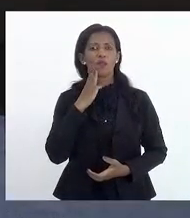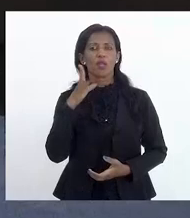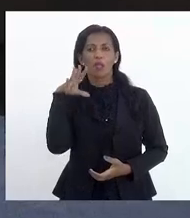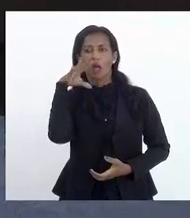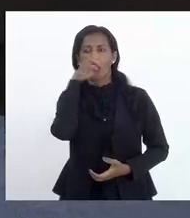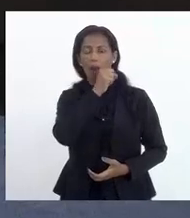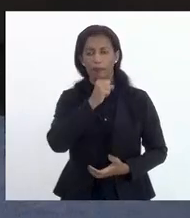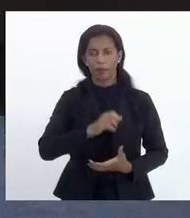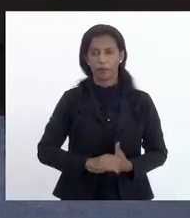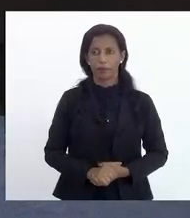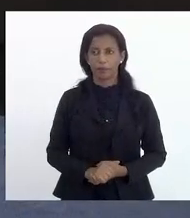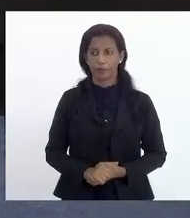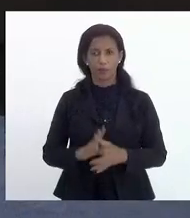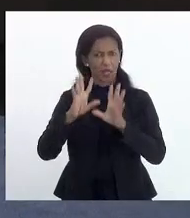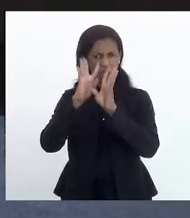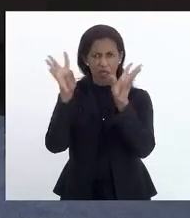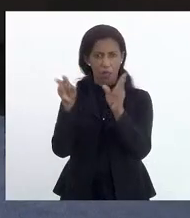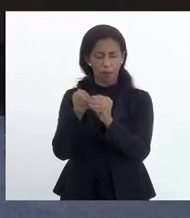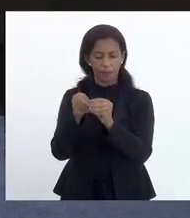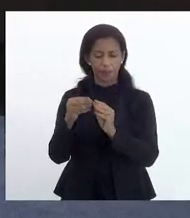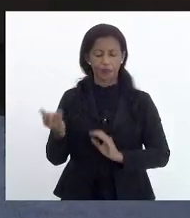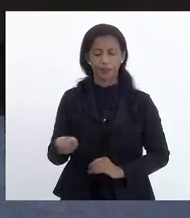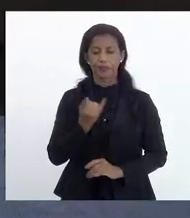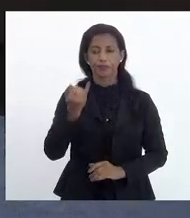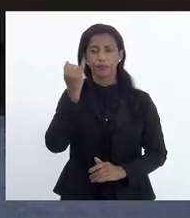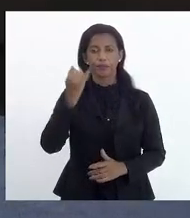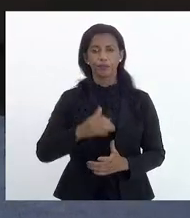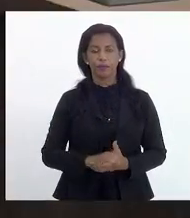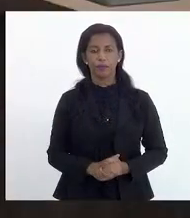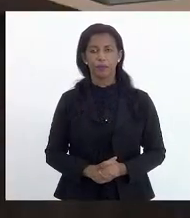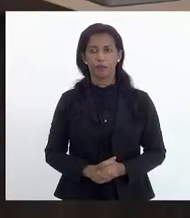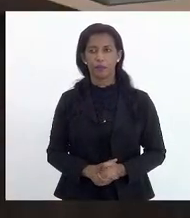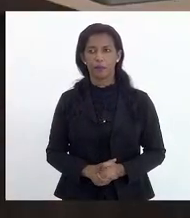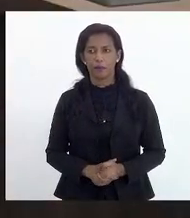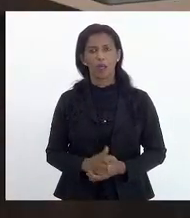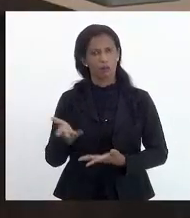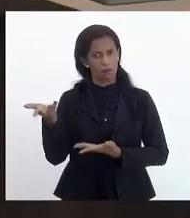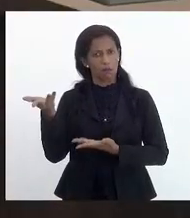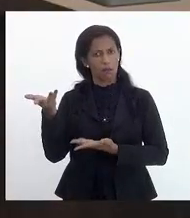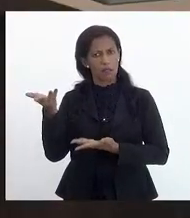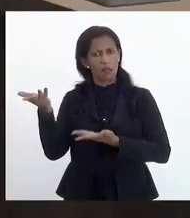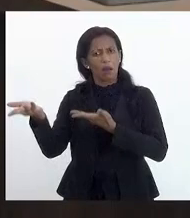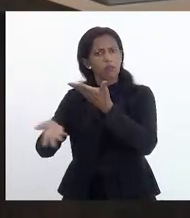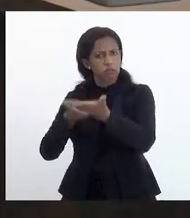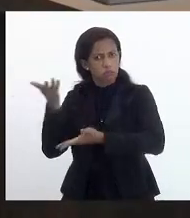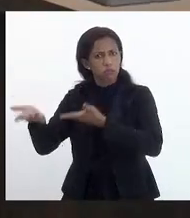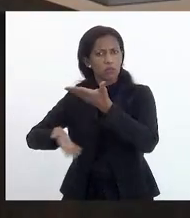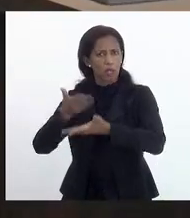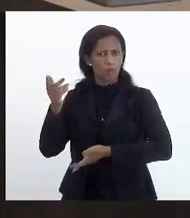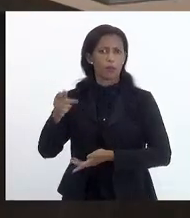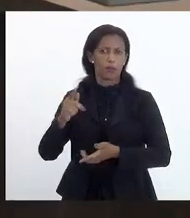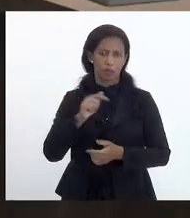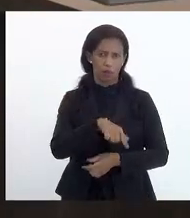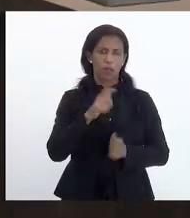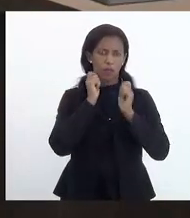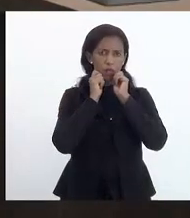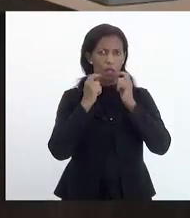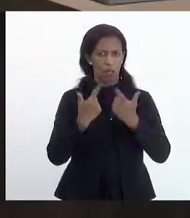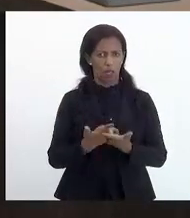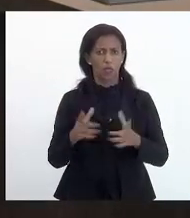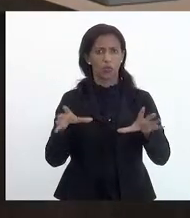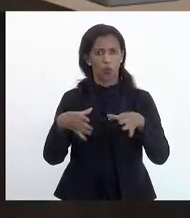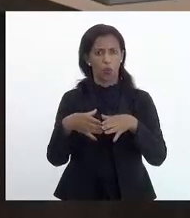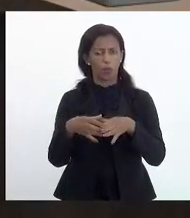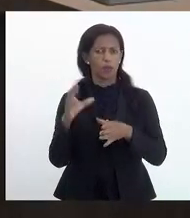registrar... resumidamente, a importância dessa colaboração, mais uma vez, do Parlamento Estadual com a